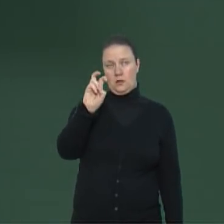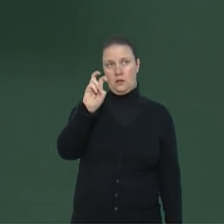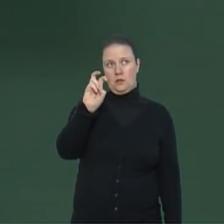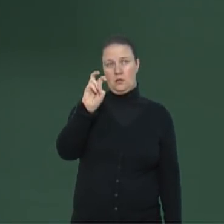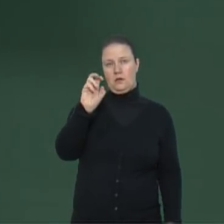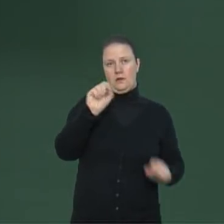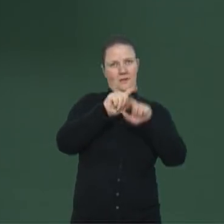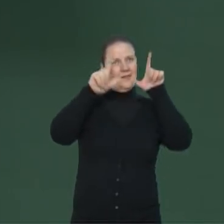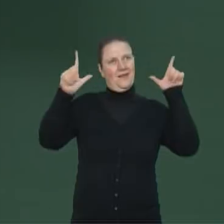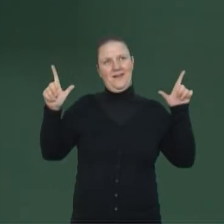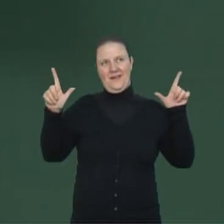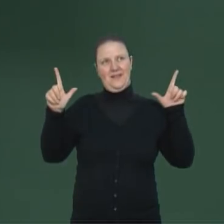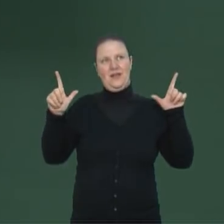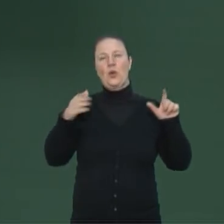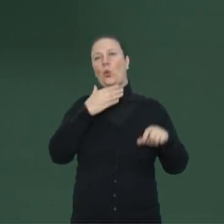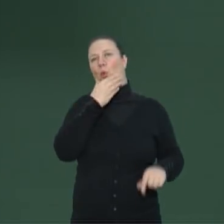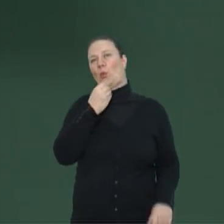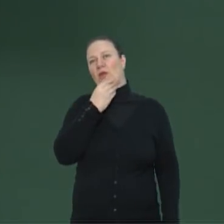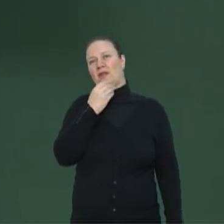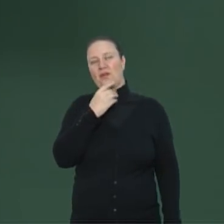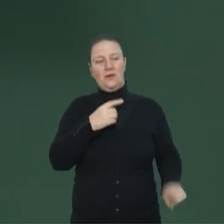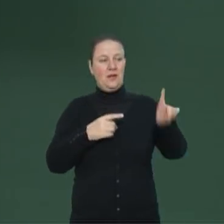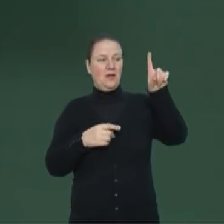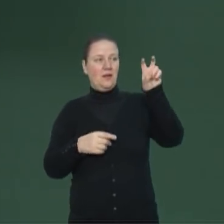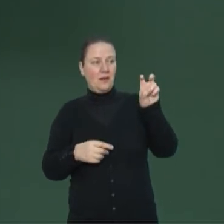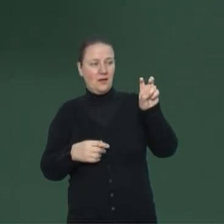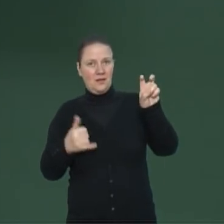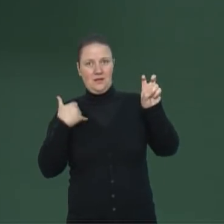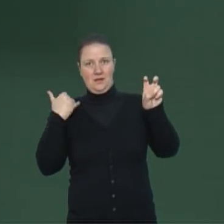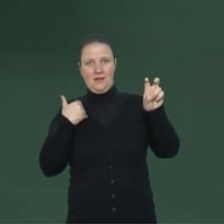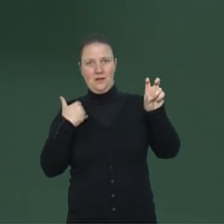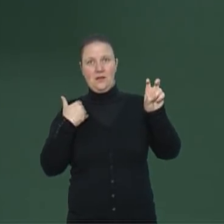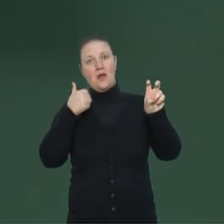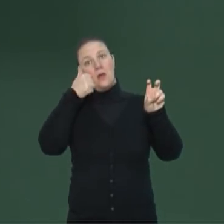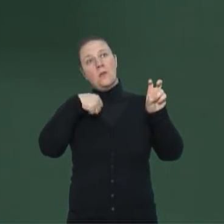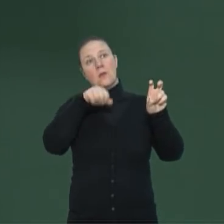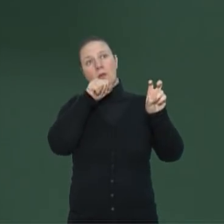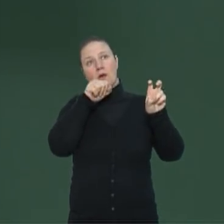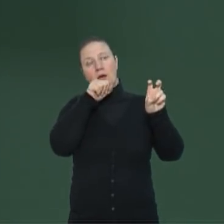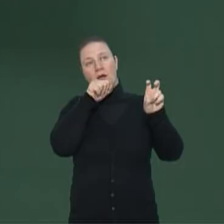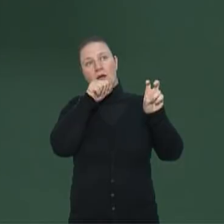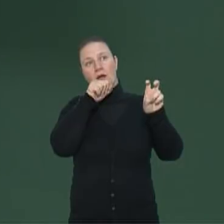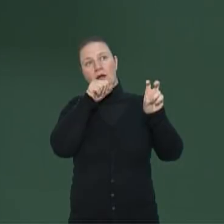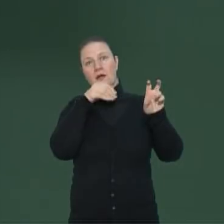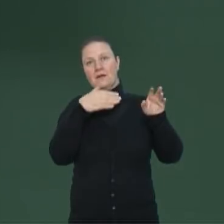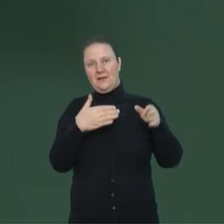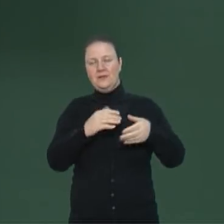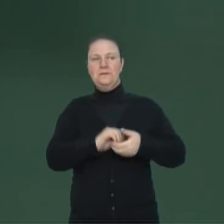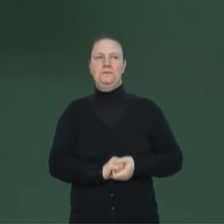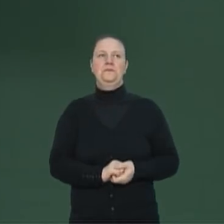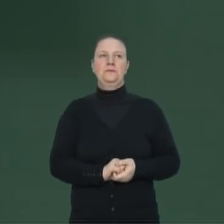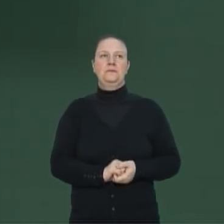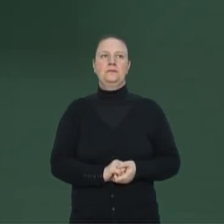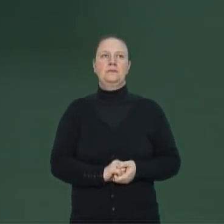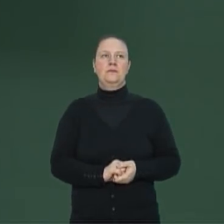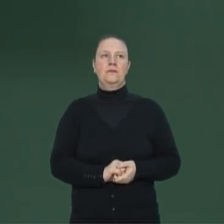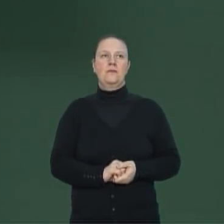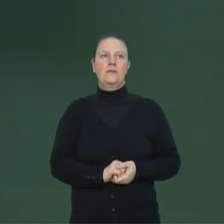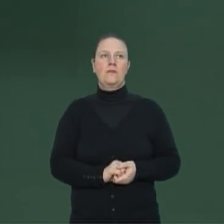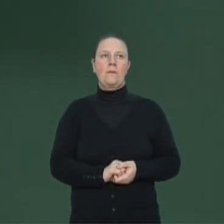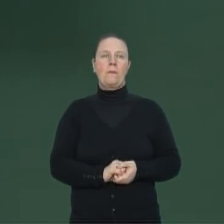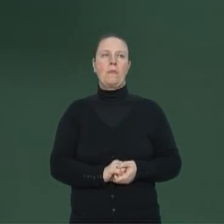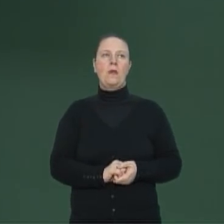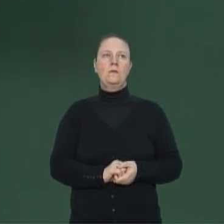Obviamente 15, né? Não existe alguém que tenha idade negativa, ok? Então a idade do Arthur, 15 anos. Tá lá,